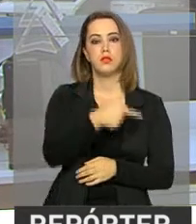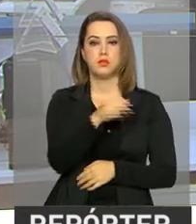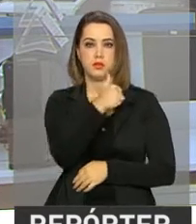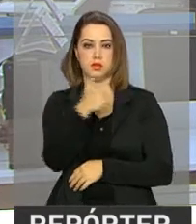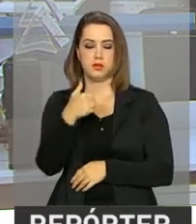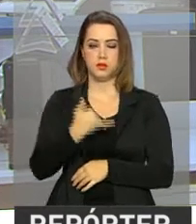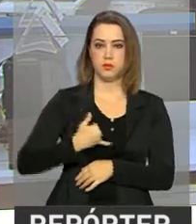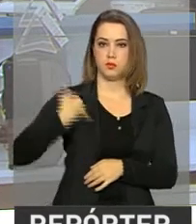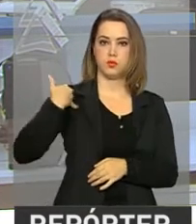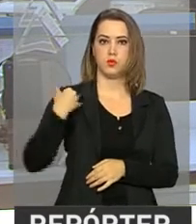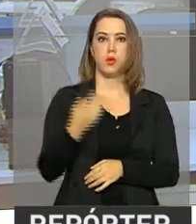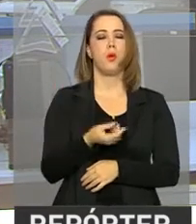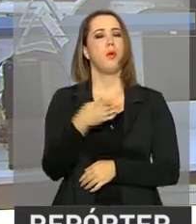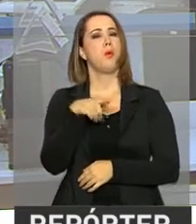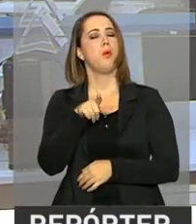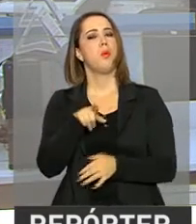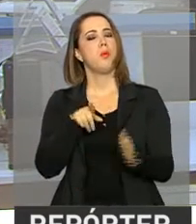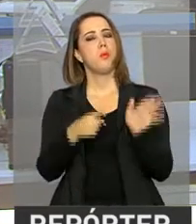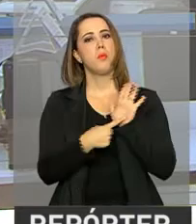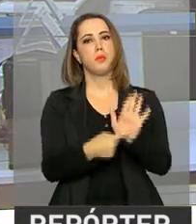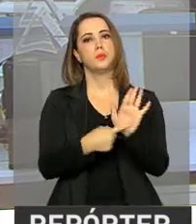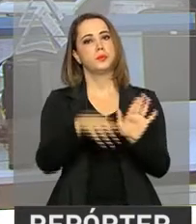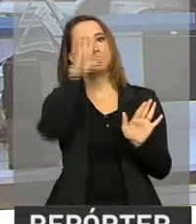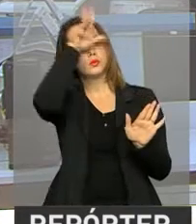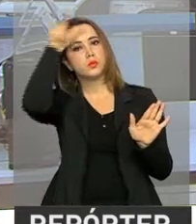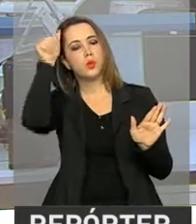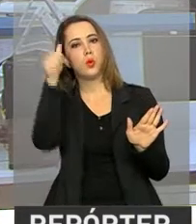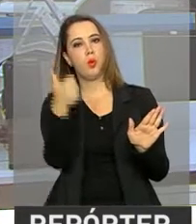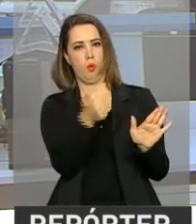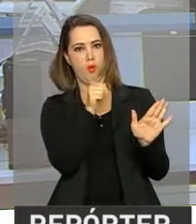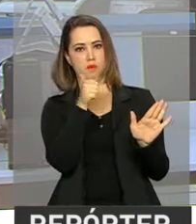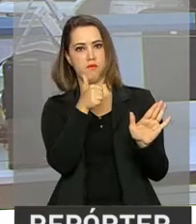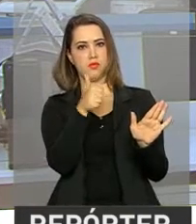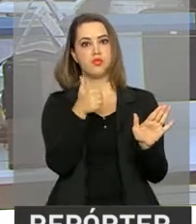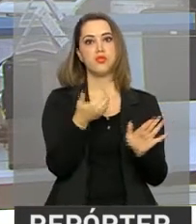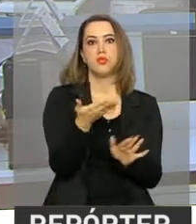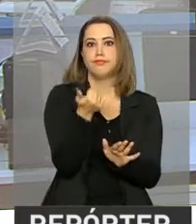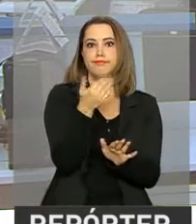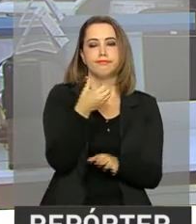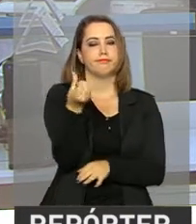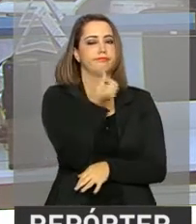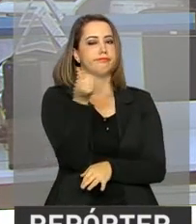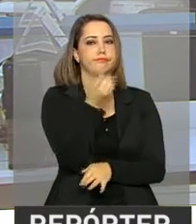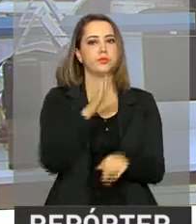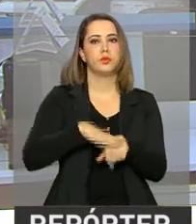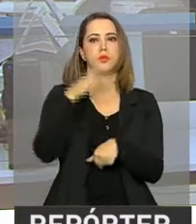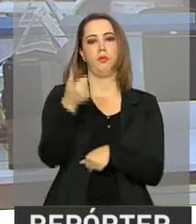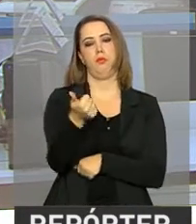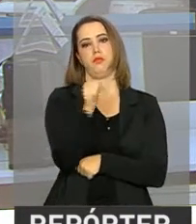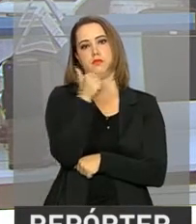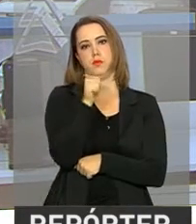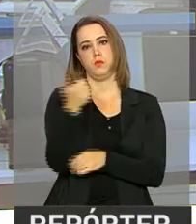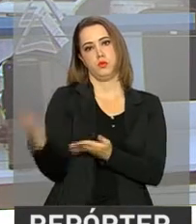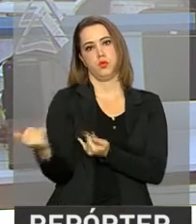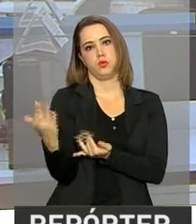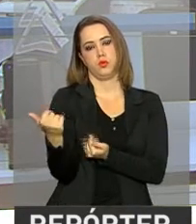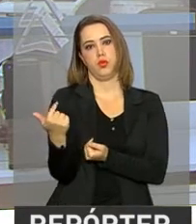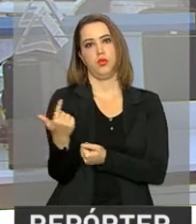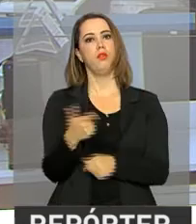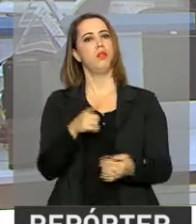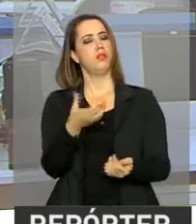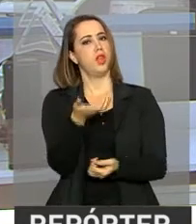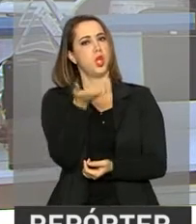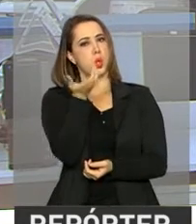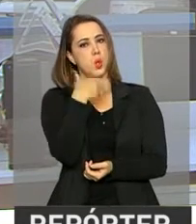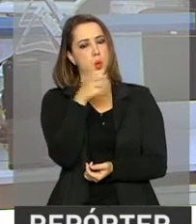é o sexto alimento mais consumido pelos jovens o estudo revela ainda que as frutas não aparecem na lista dos